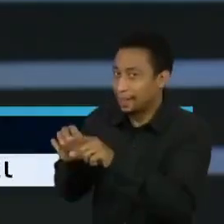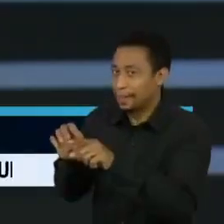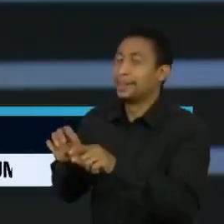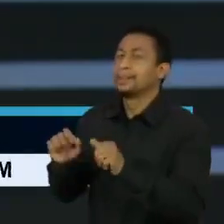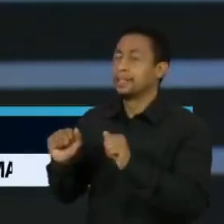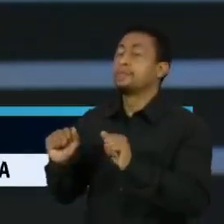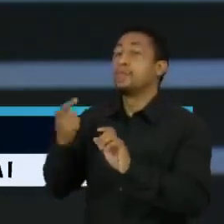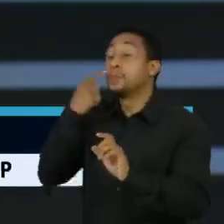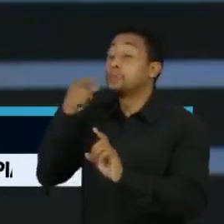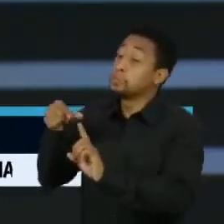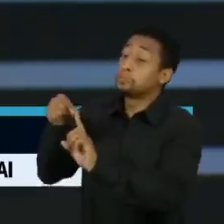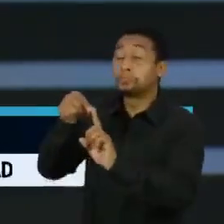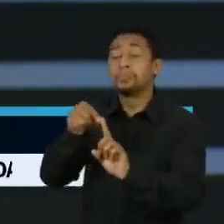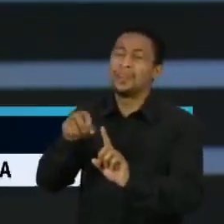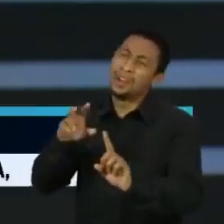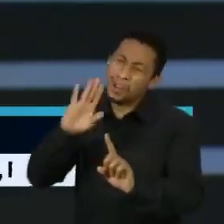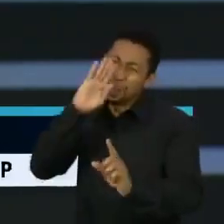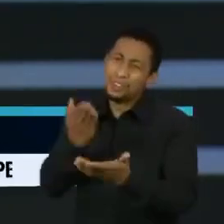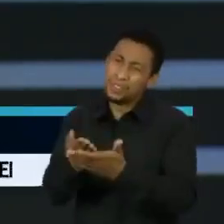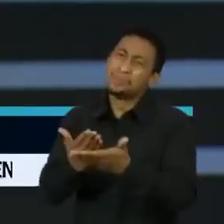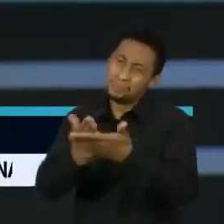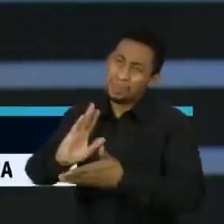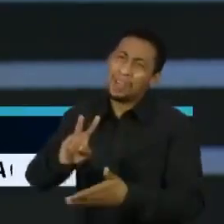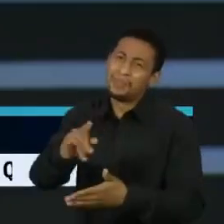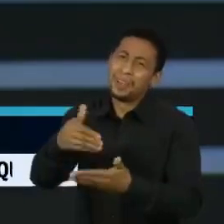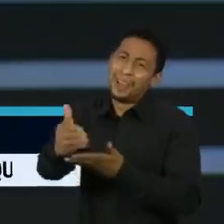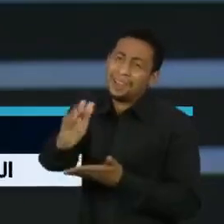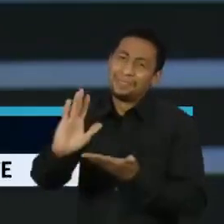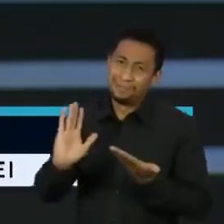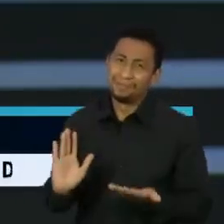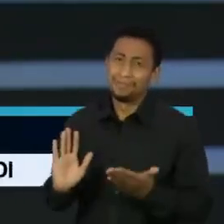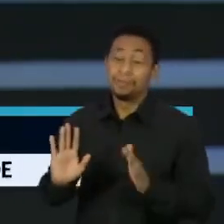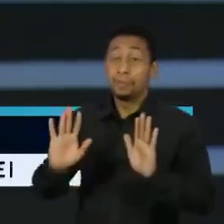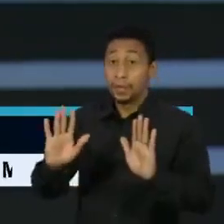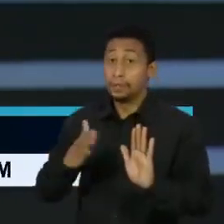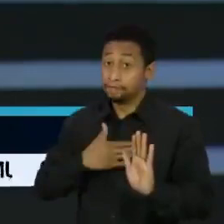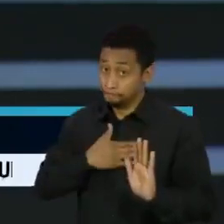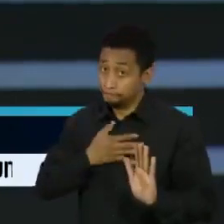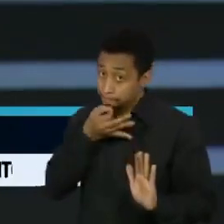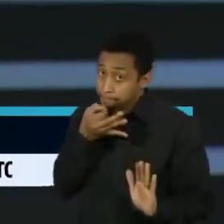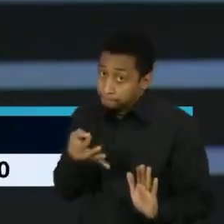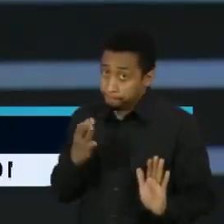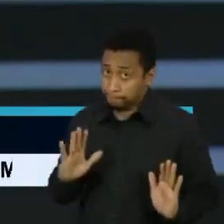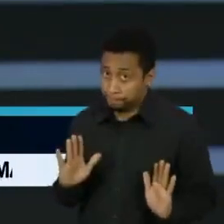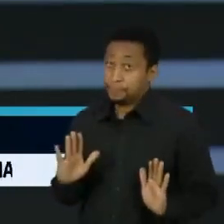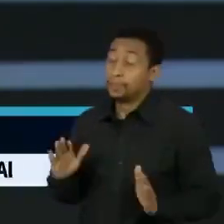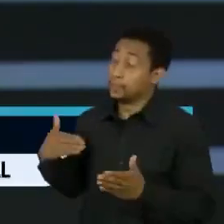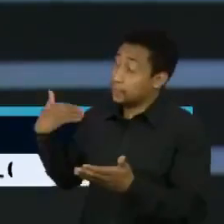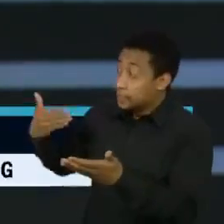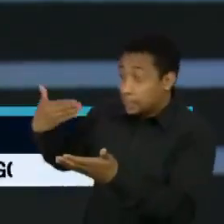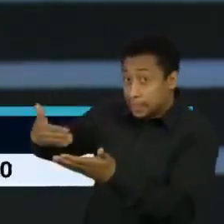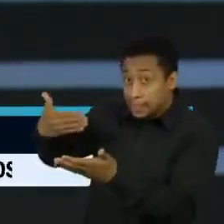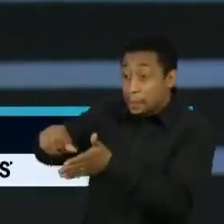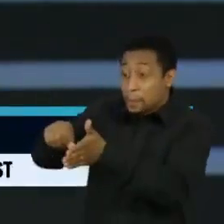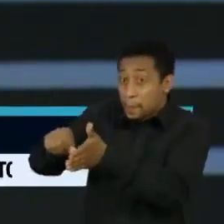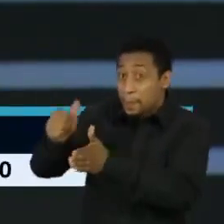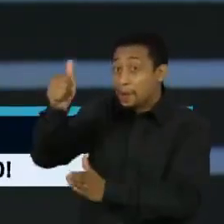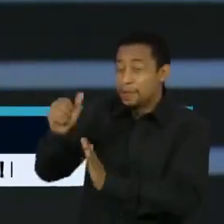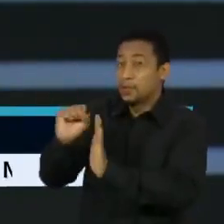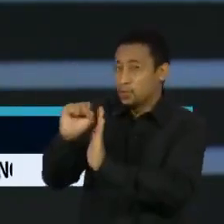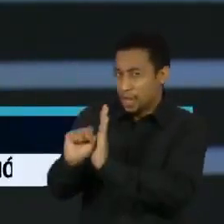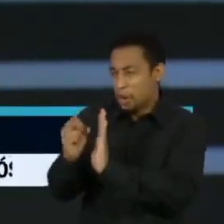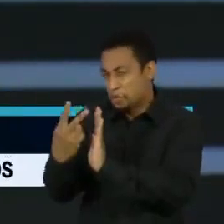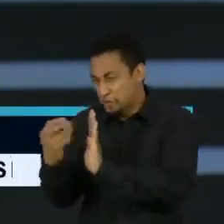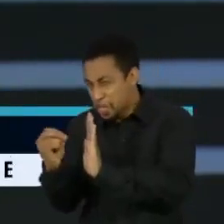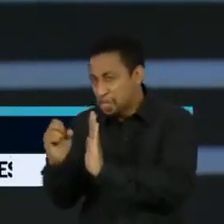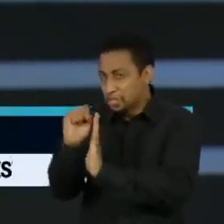né E eles certamente será tudo indica aprovado no plenário agora eu gostaria que pela primeira vez na história do século 20 e